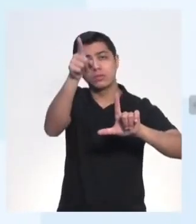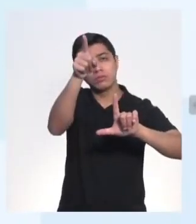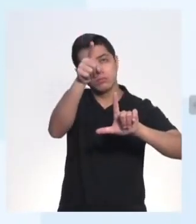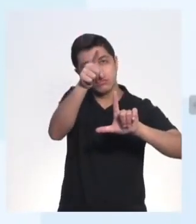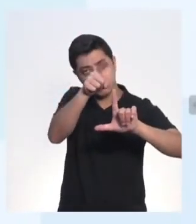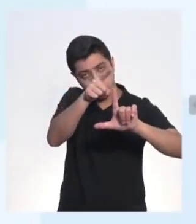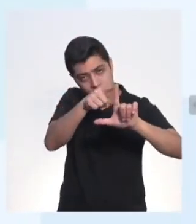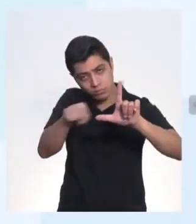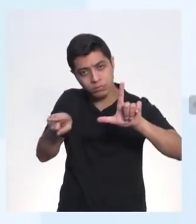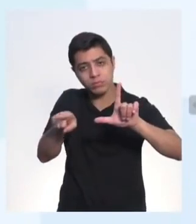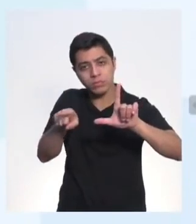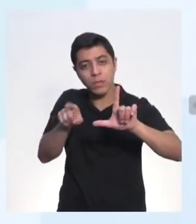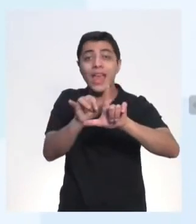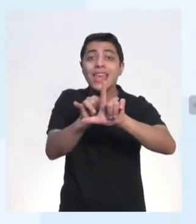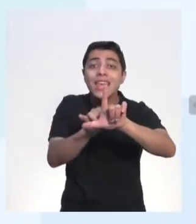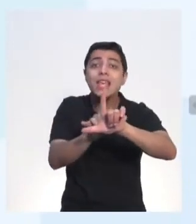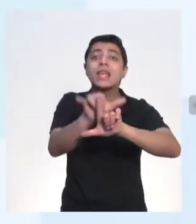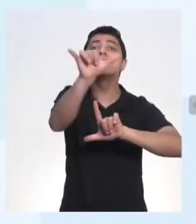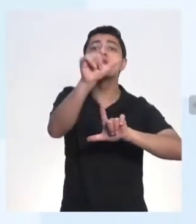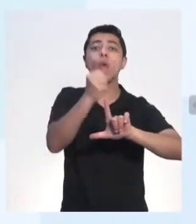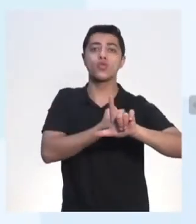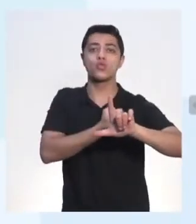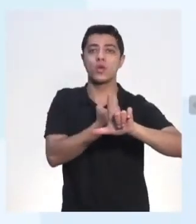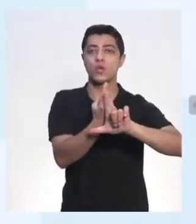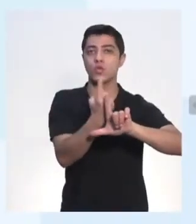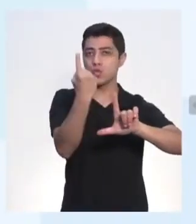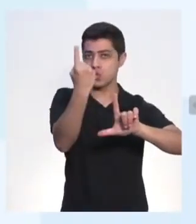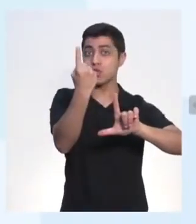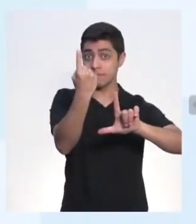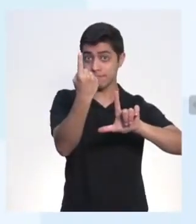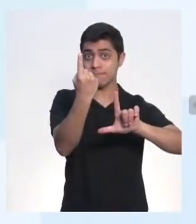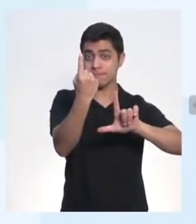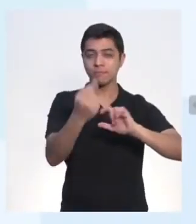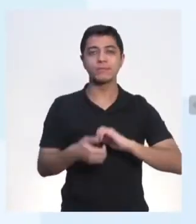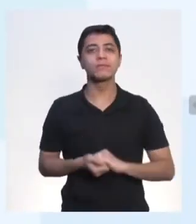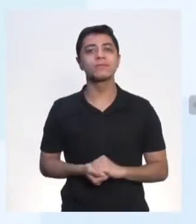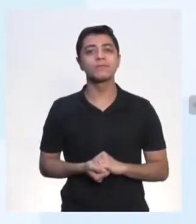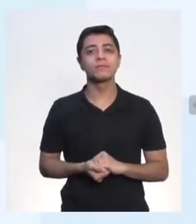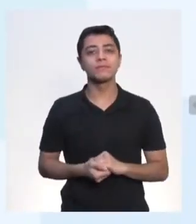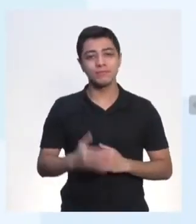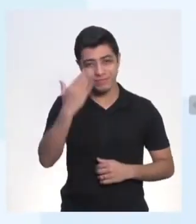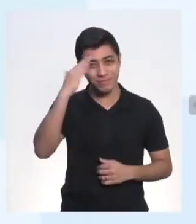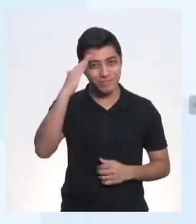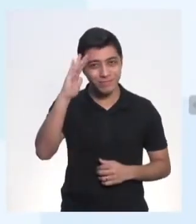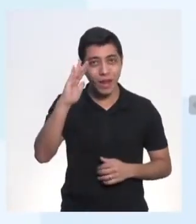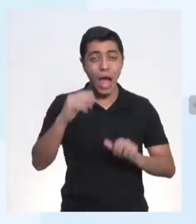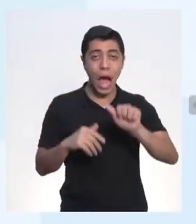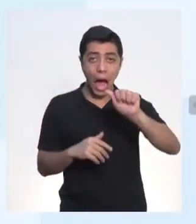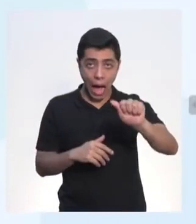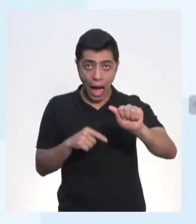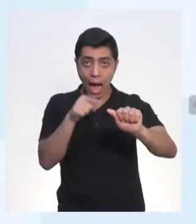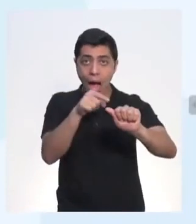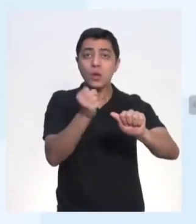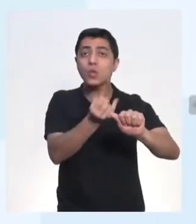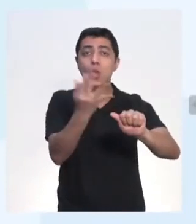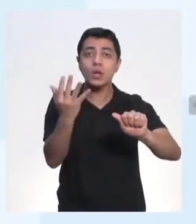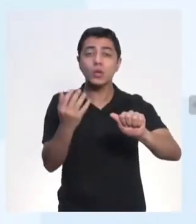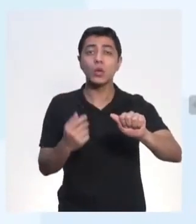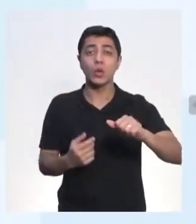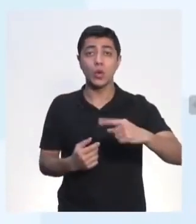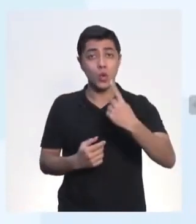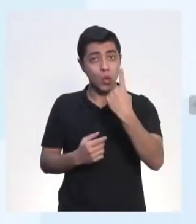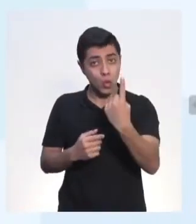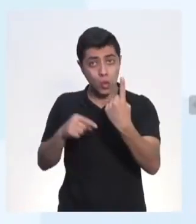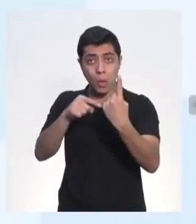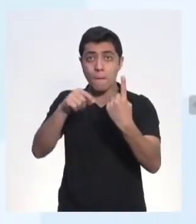um y relacionado com um a elevado a x. Se esse a for um número maior do que 1, é um gráfico subindo. Se for